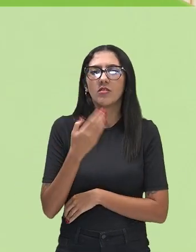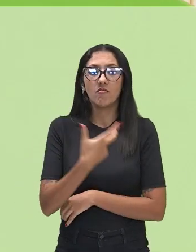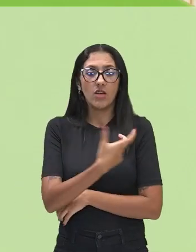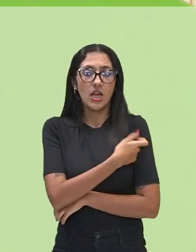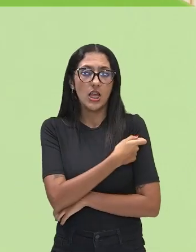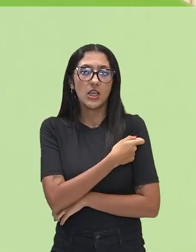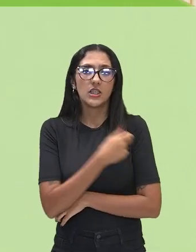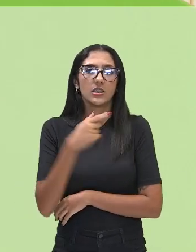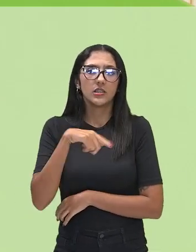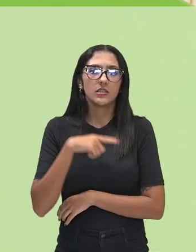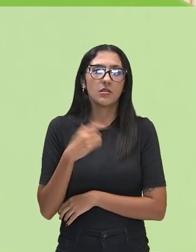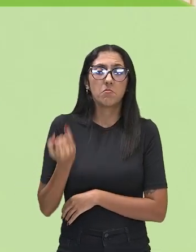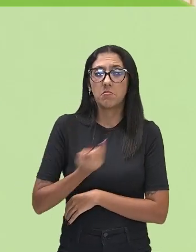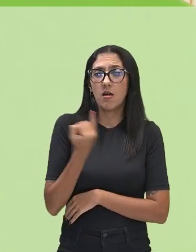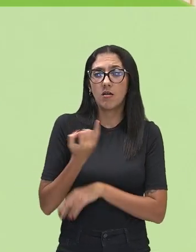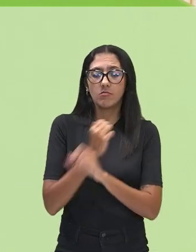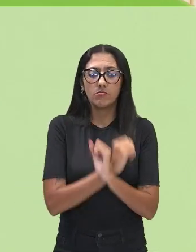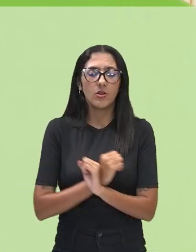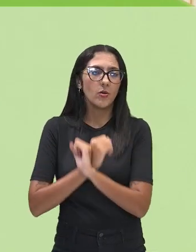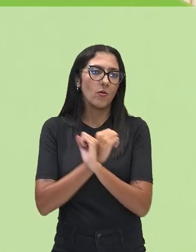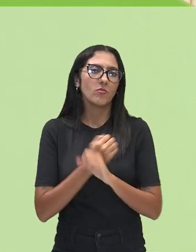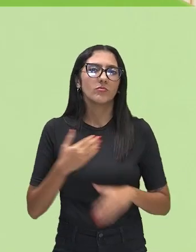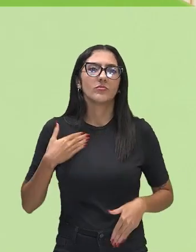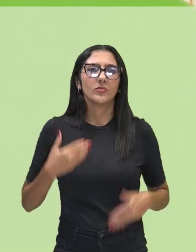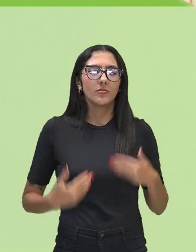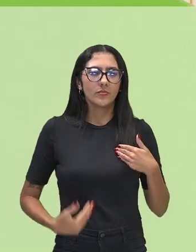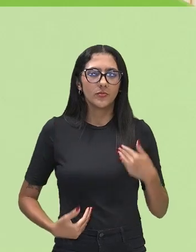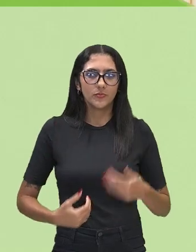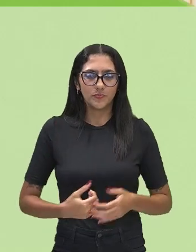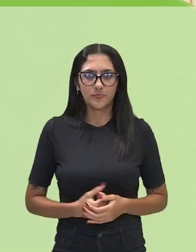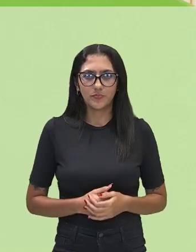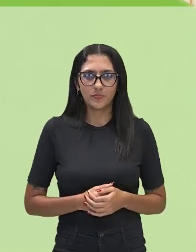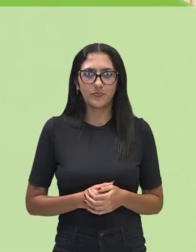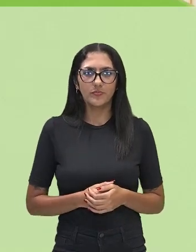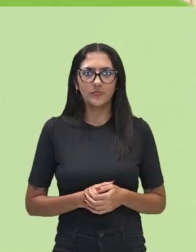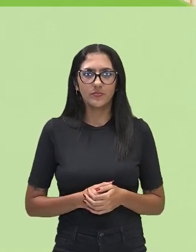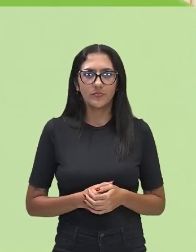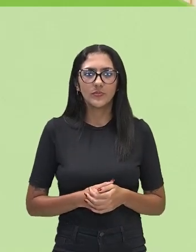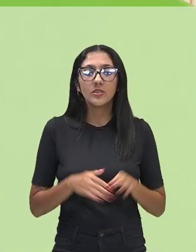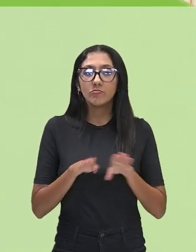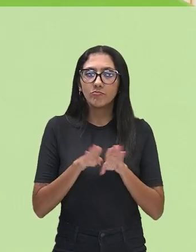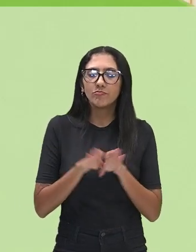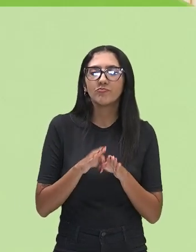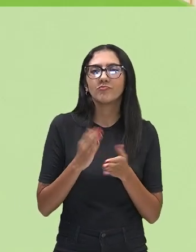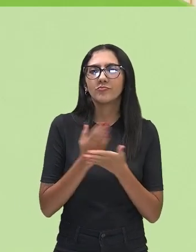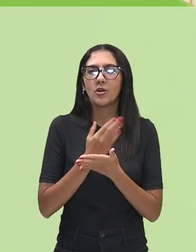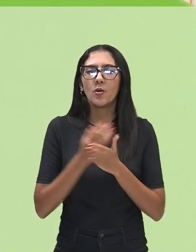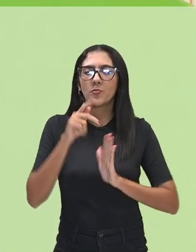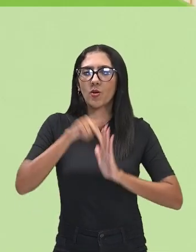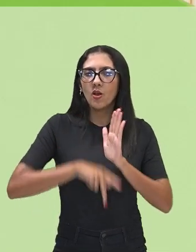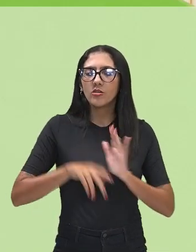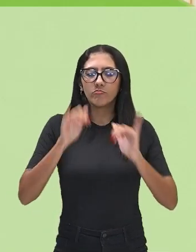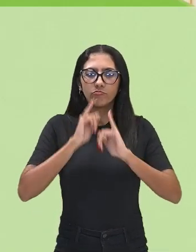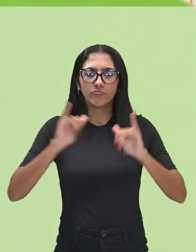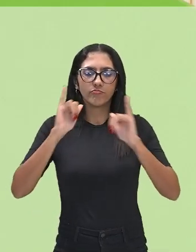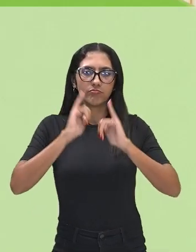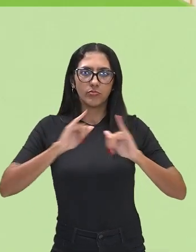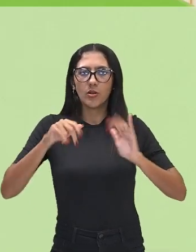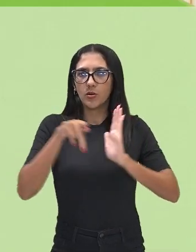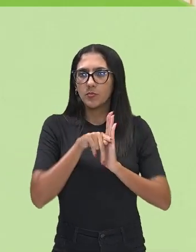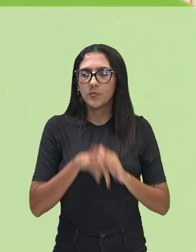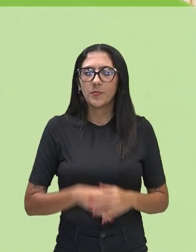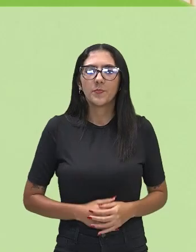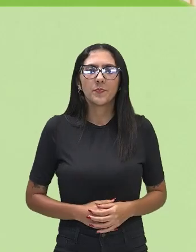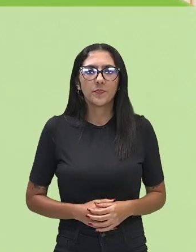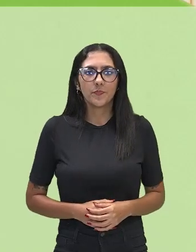servem, né, para a defesa do nosso organismo. E aí nós temos os programas, o Programa Nacional de Imunização.